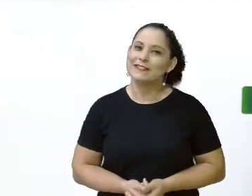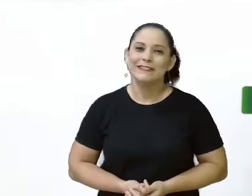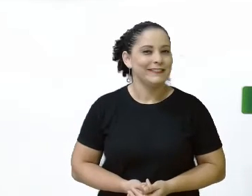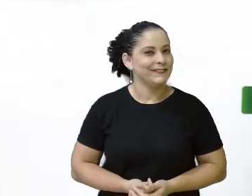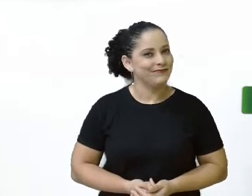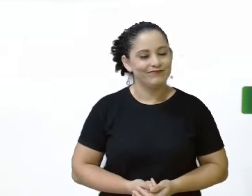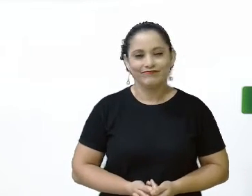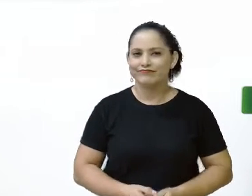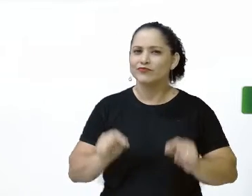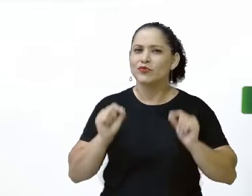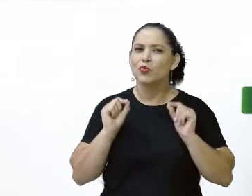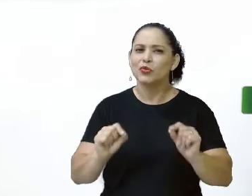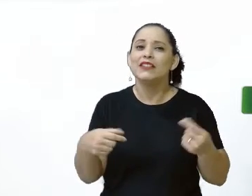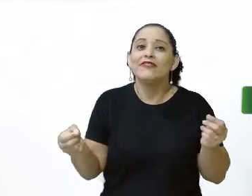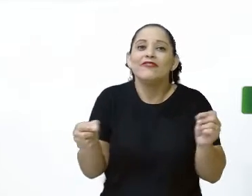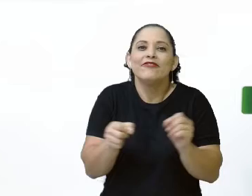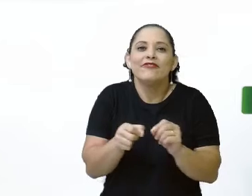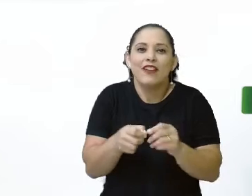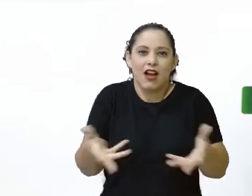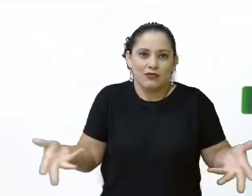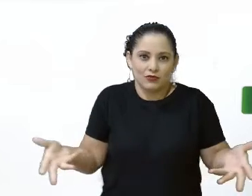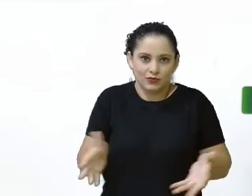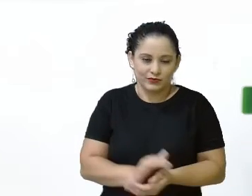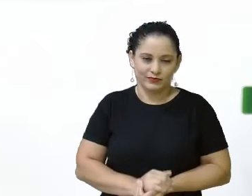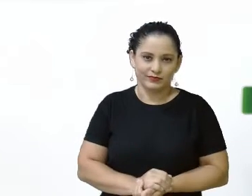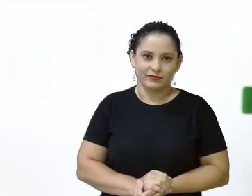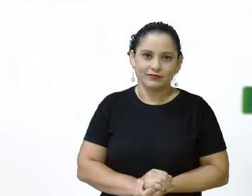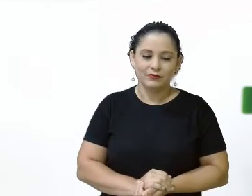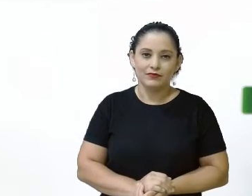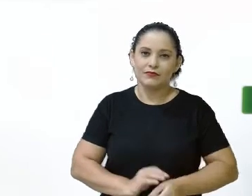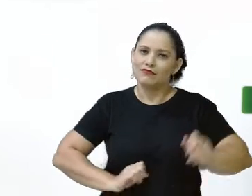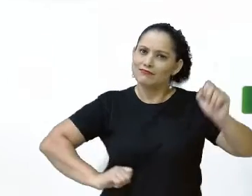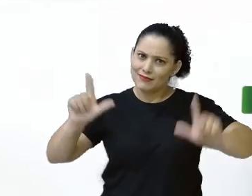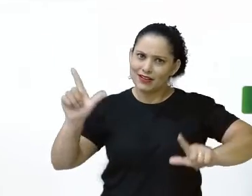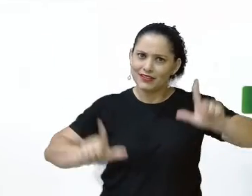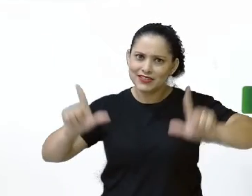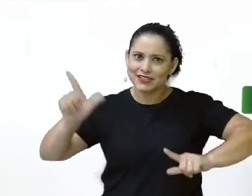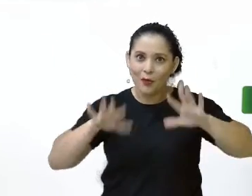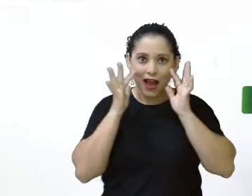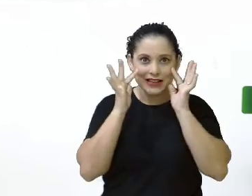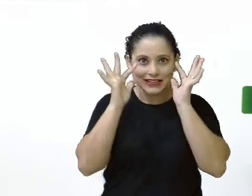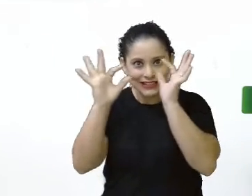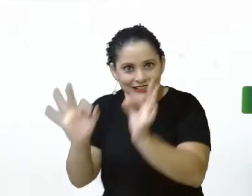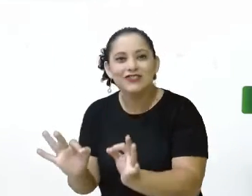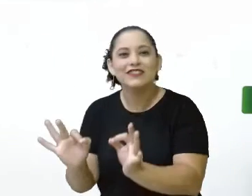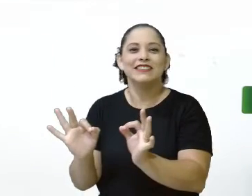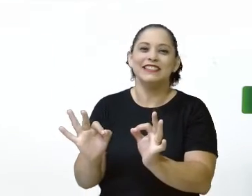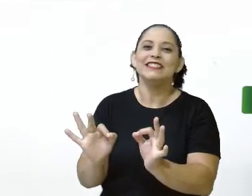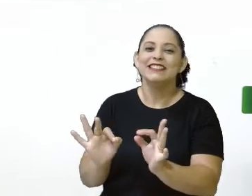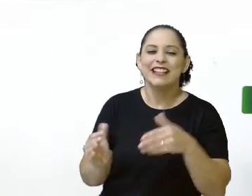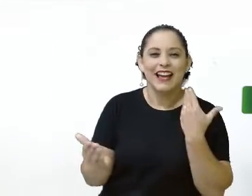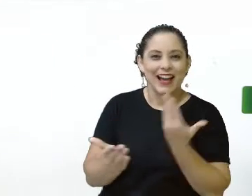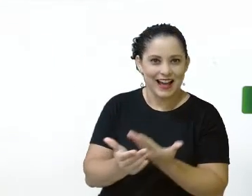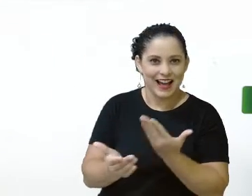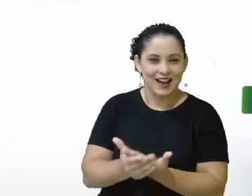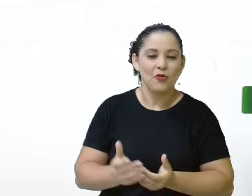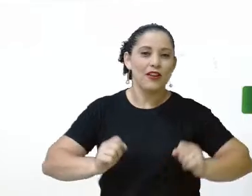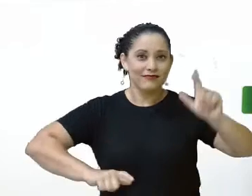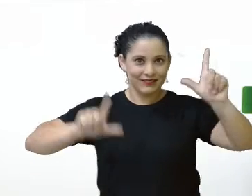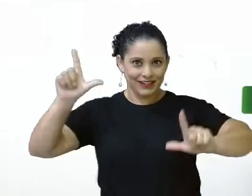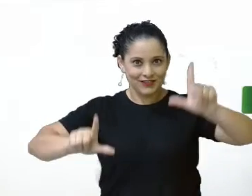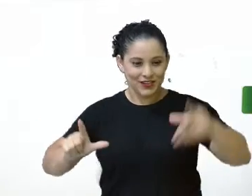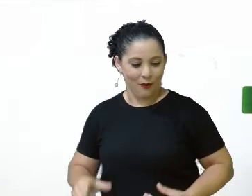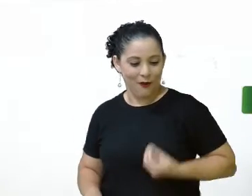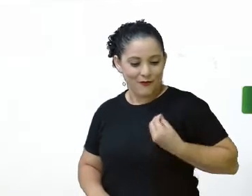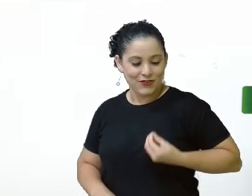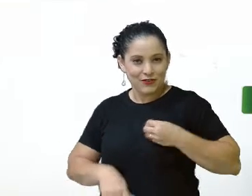aplicativo. O que é que eu faço? Assiste na TV. Essa aula está sendo transmitida